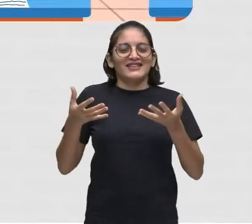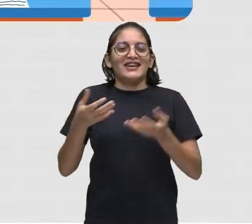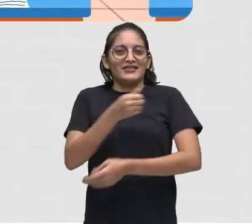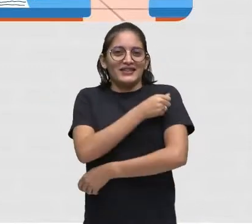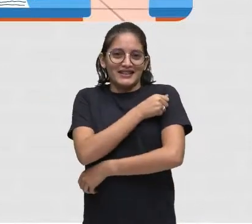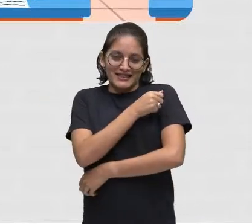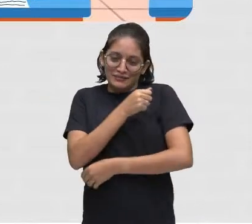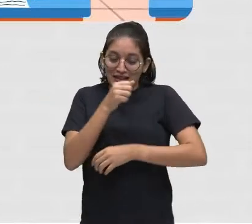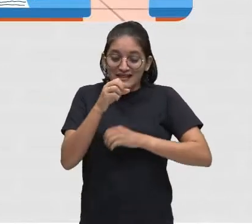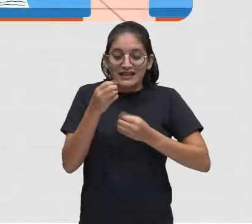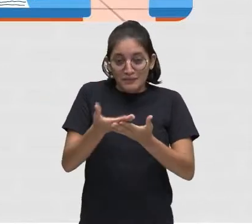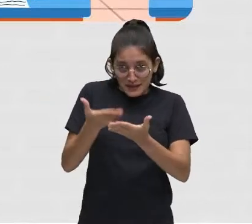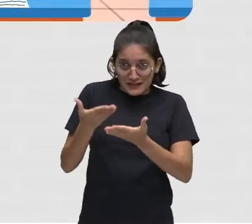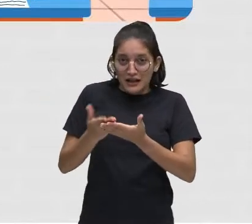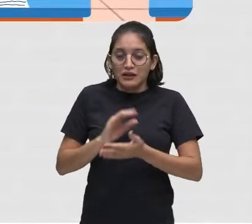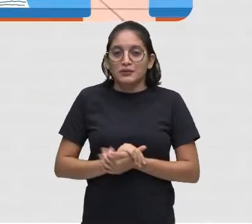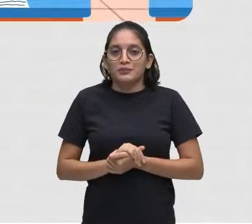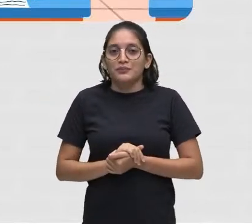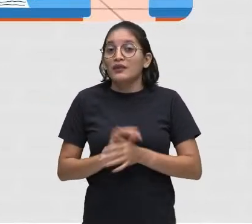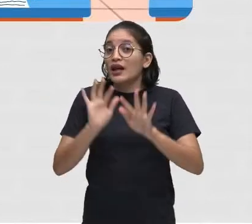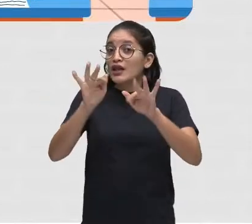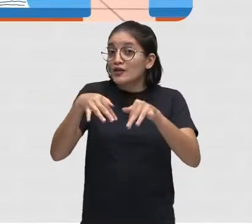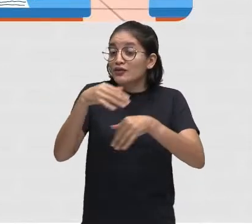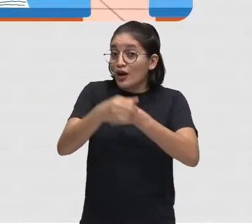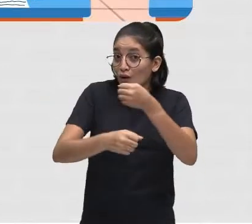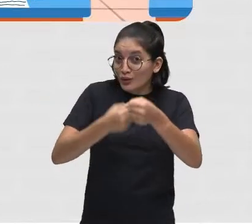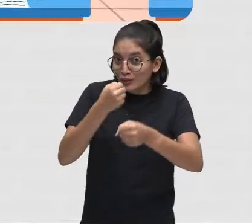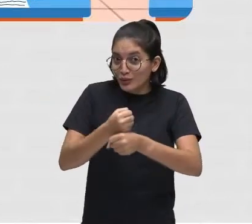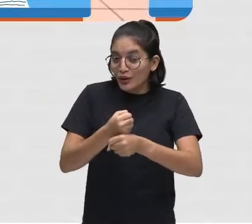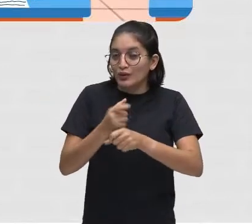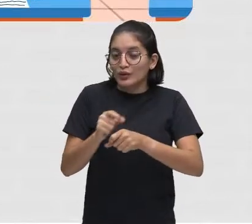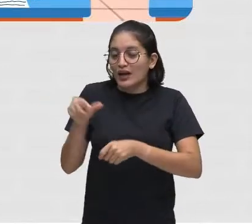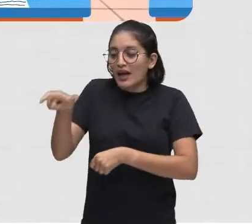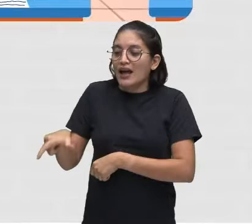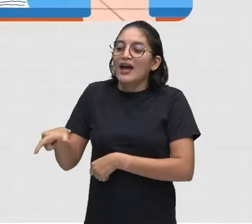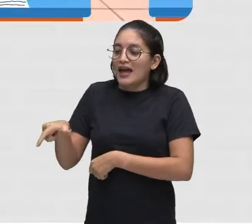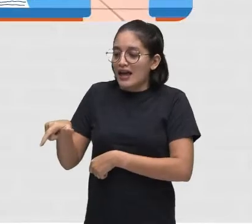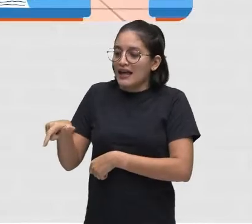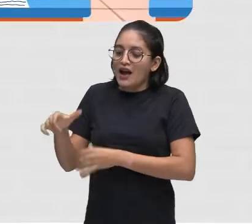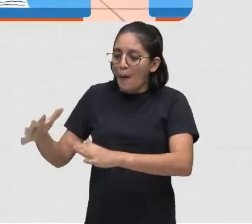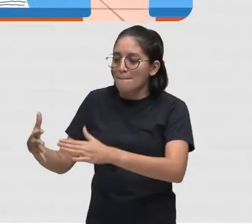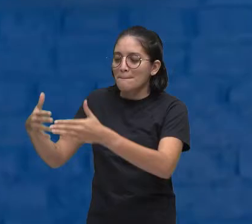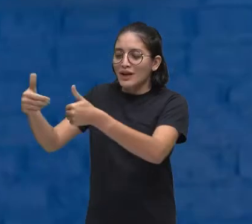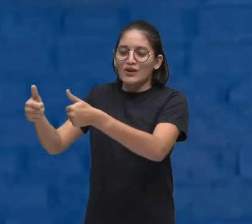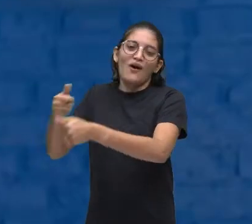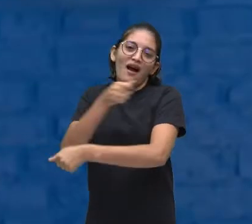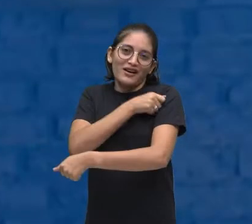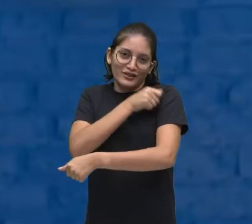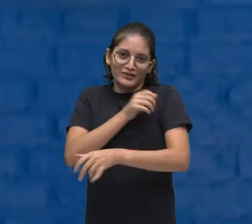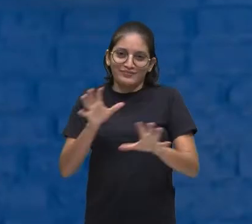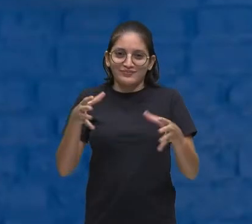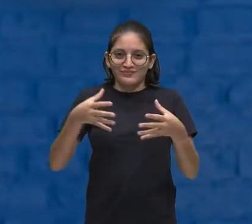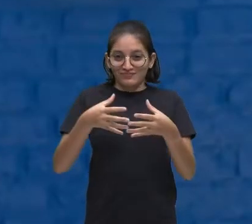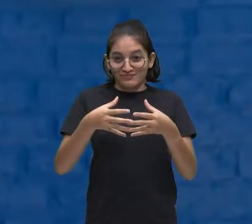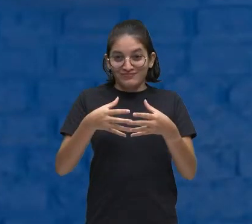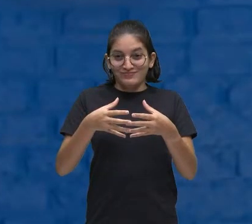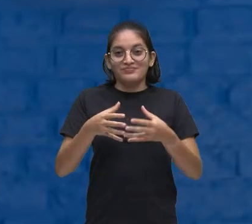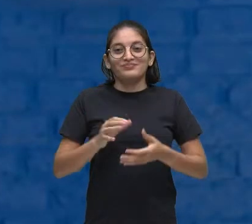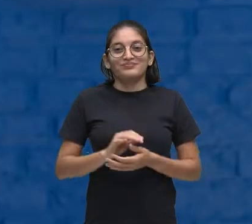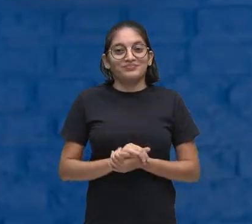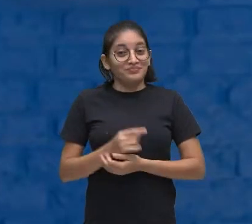E ao final do ano letivo, olha o que aconteceu. O Ricardo foi o seu melhor aluno daquela turma. Olha